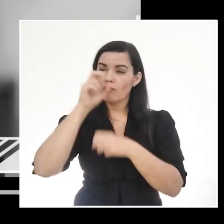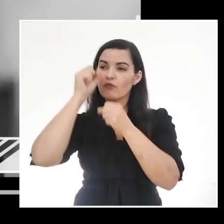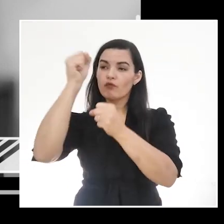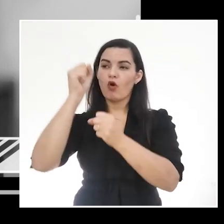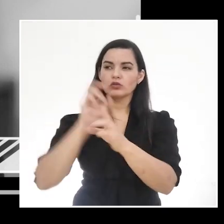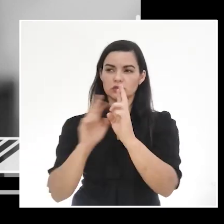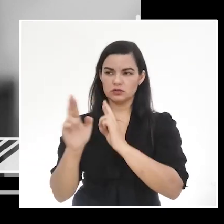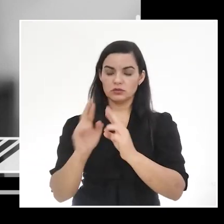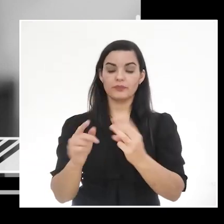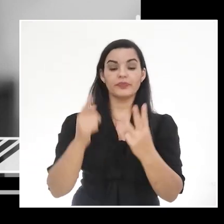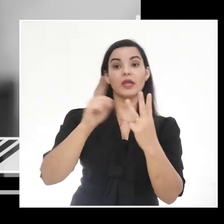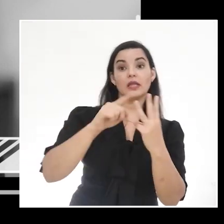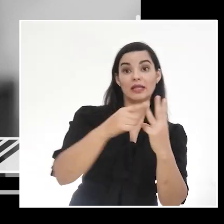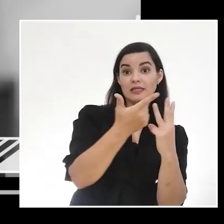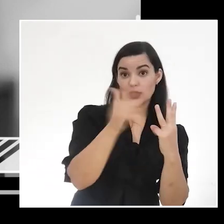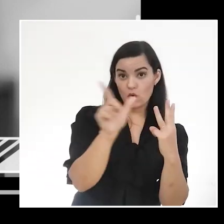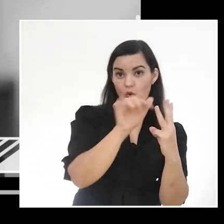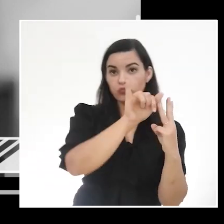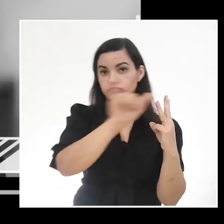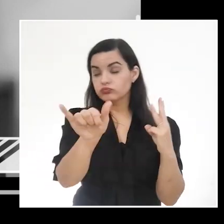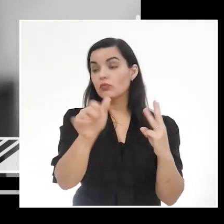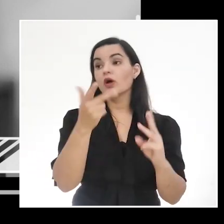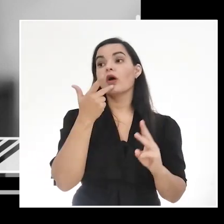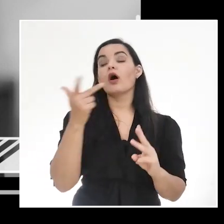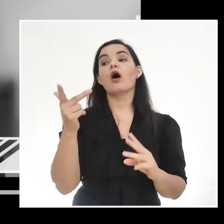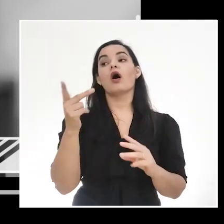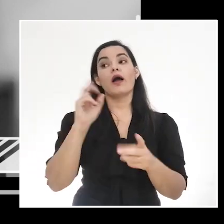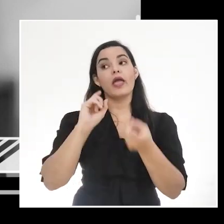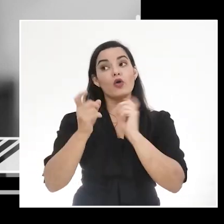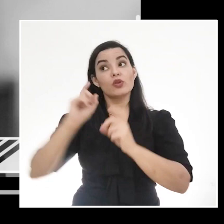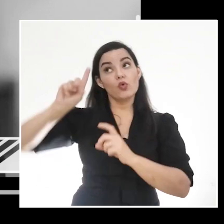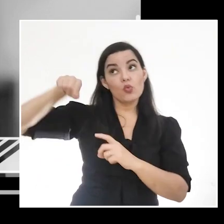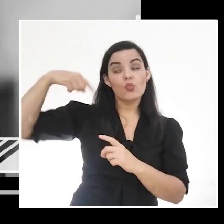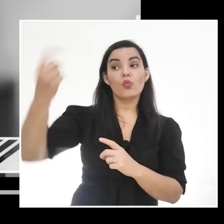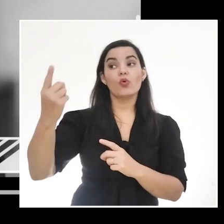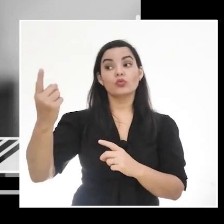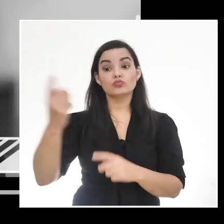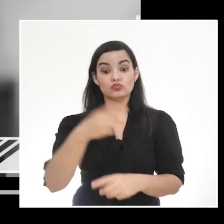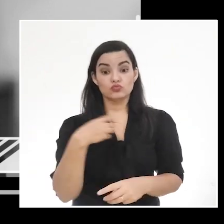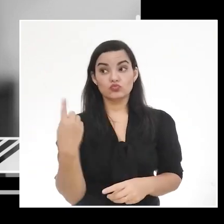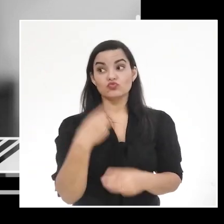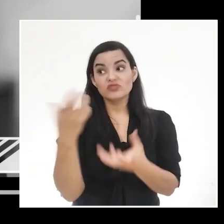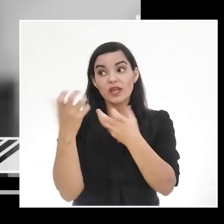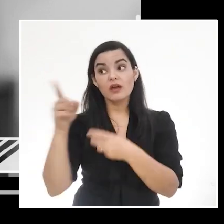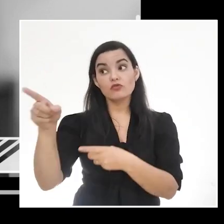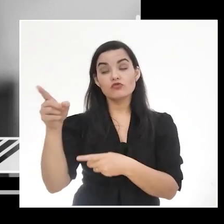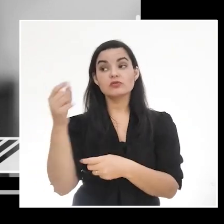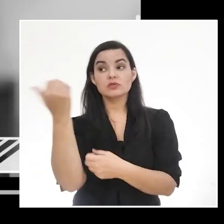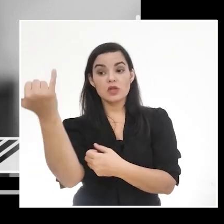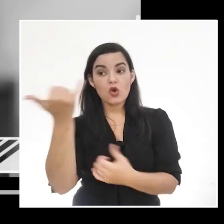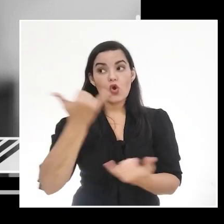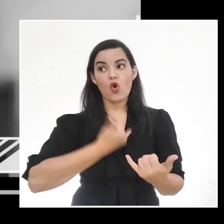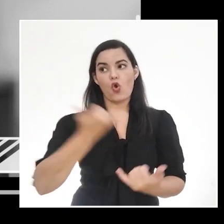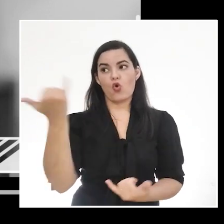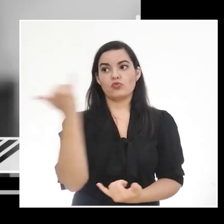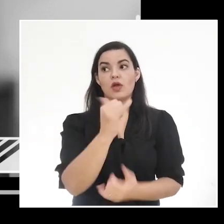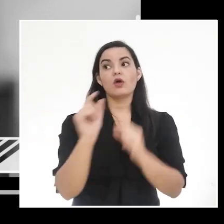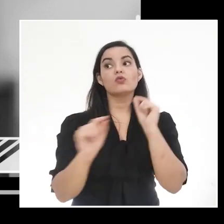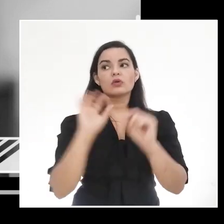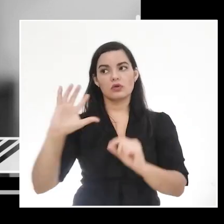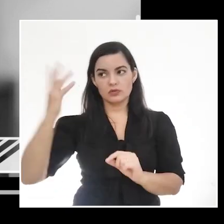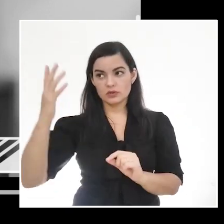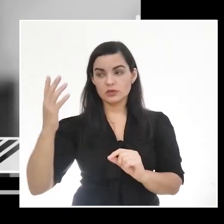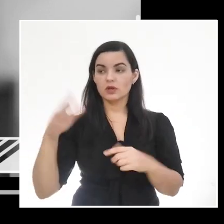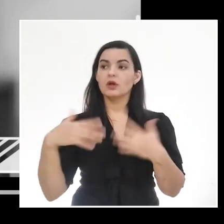você fortalecer o seu relacionamento com a sua família, com a sua esposa. E um terceiro disse: na próxima reunião do